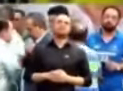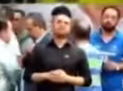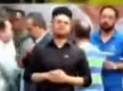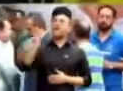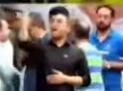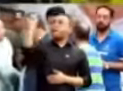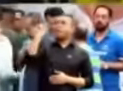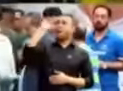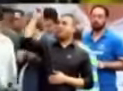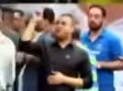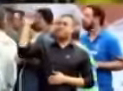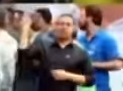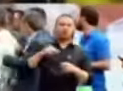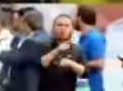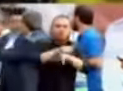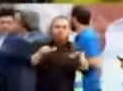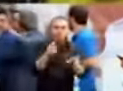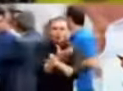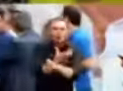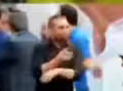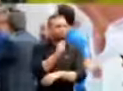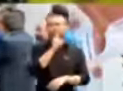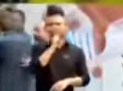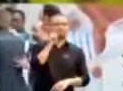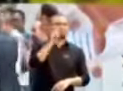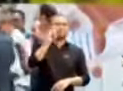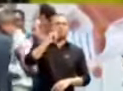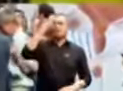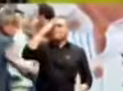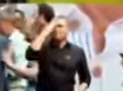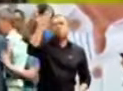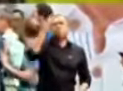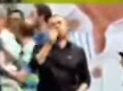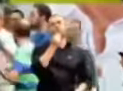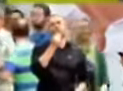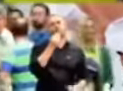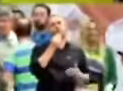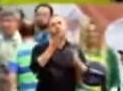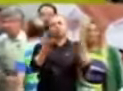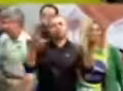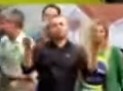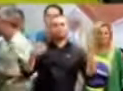vazia. Muito obrigada pela oportunidade.